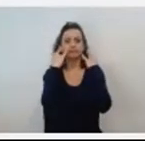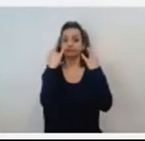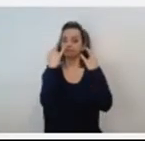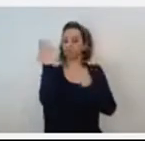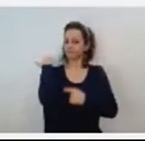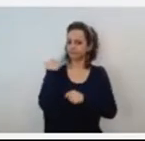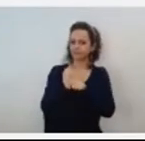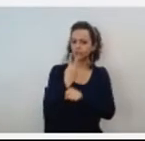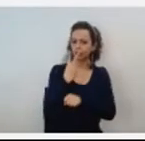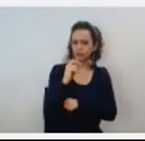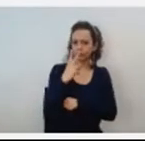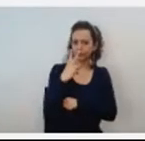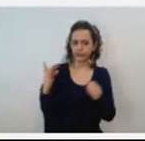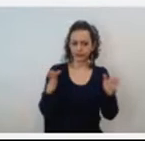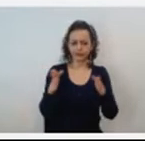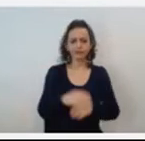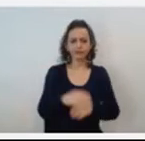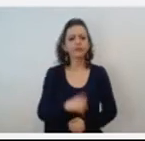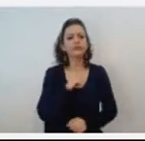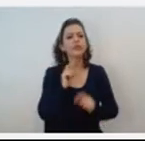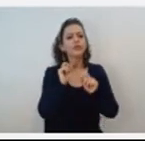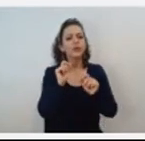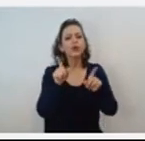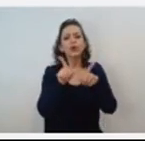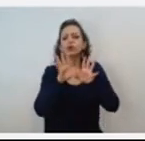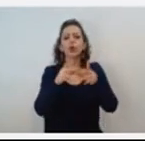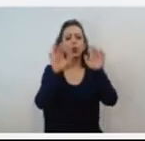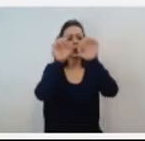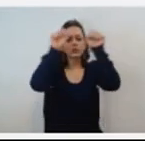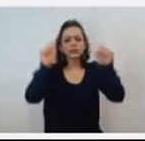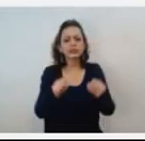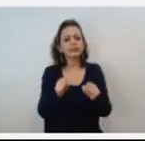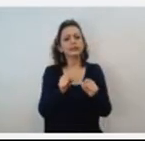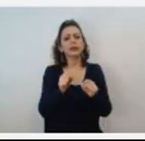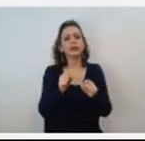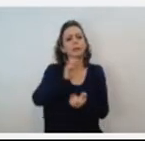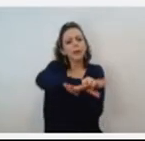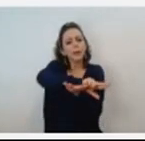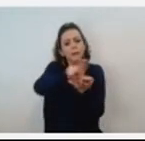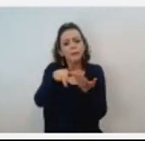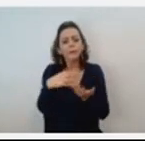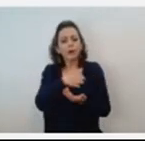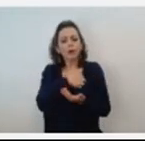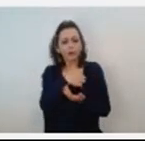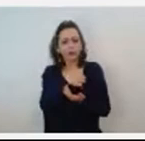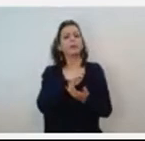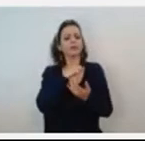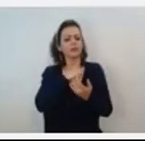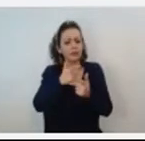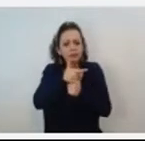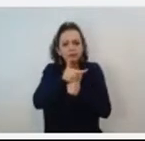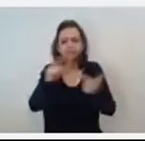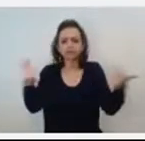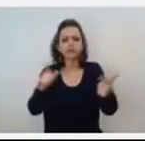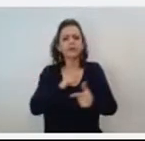fortalecimento né do nosso ecossistema de multiformato a gente teve muitas lojas inauguradas em 2021 a gente teve uma expansão